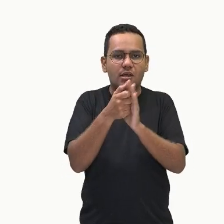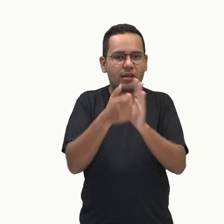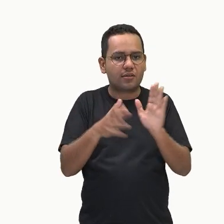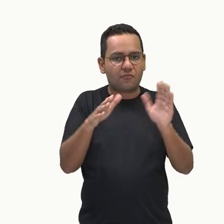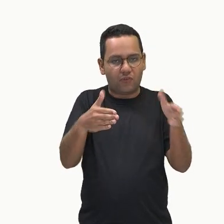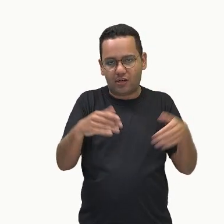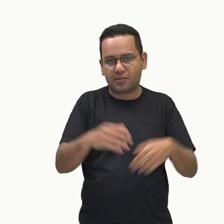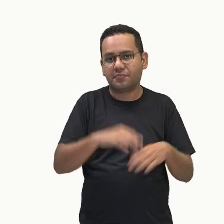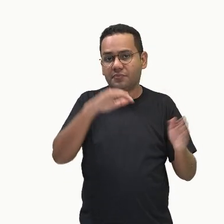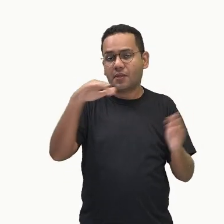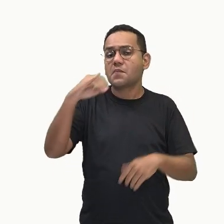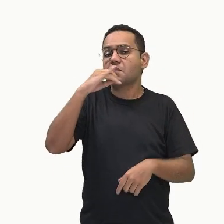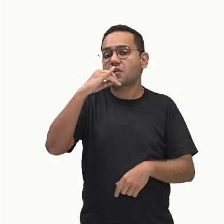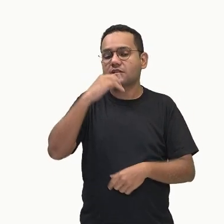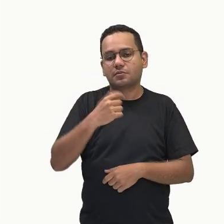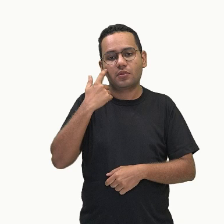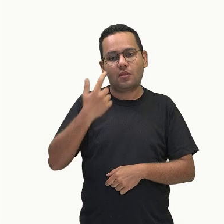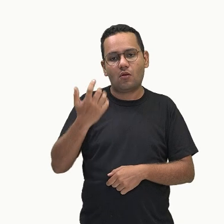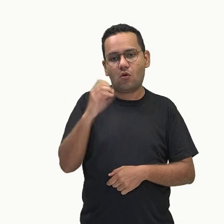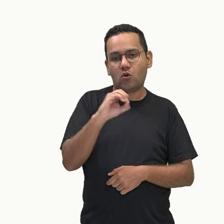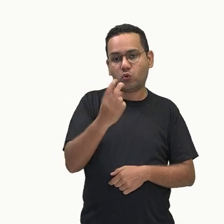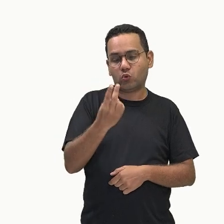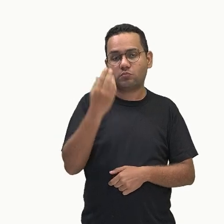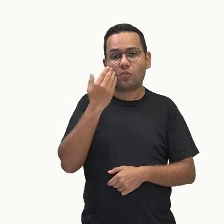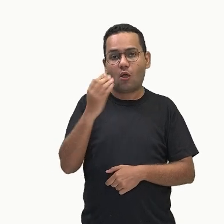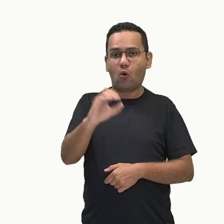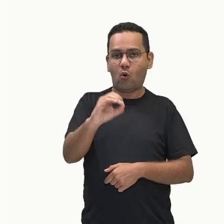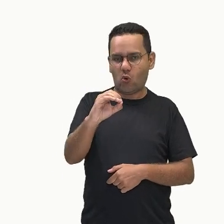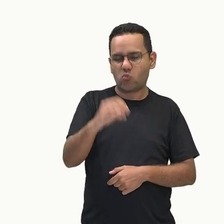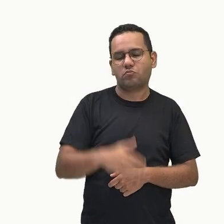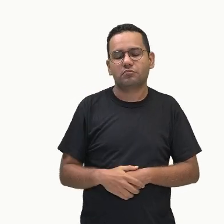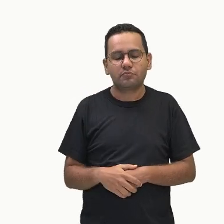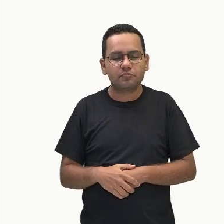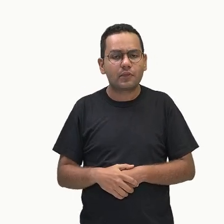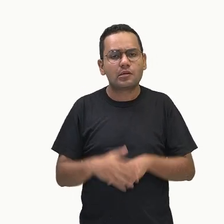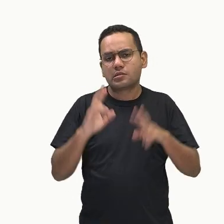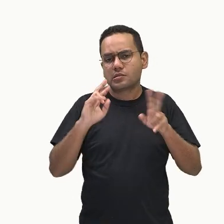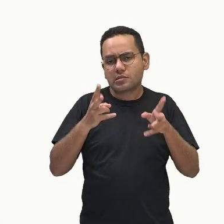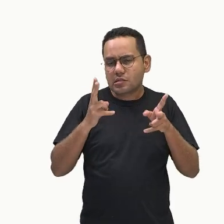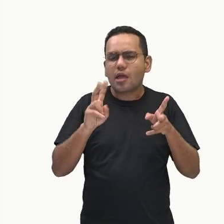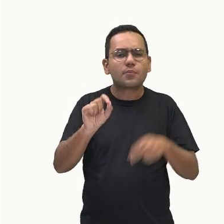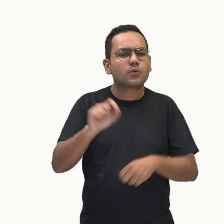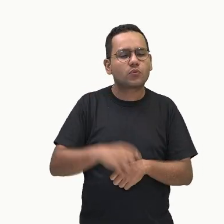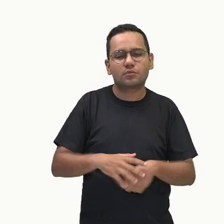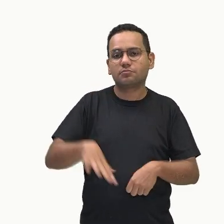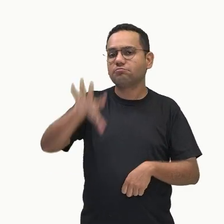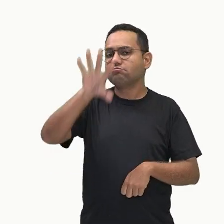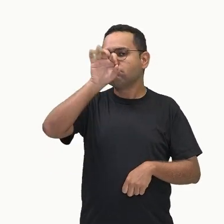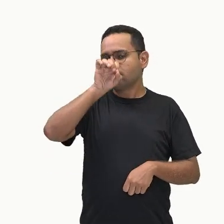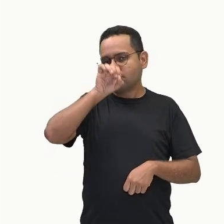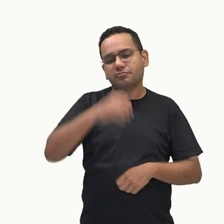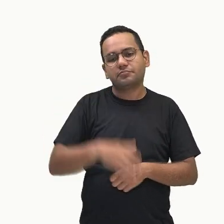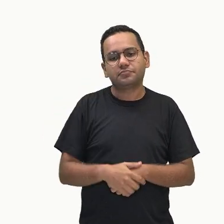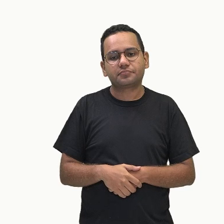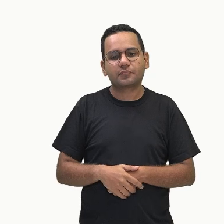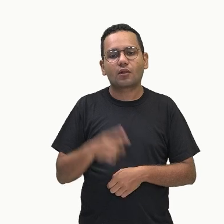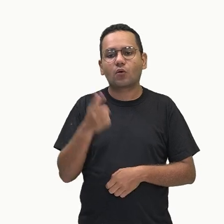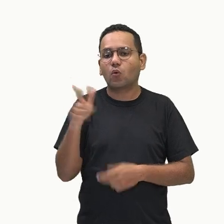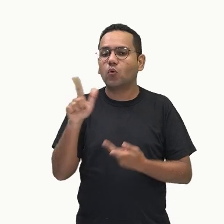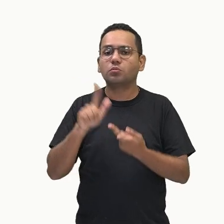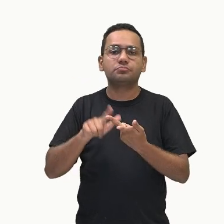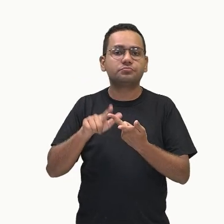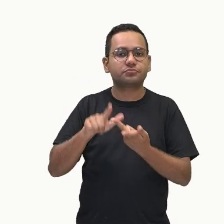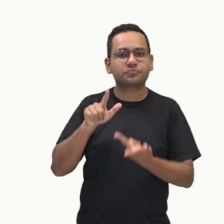alguns exemplos. O oxigênio, a gente usa todo dia para a gente respirar. O ferro, né? O ferro está